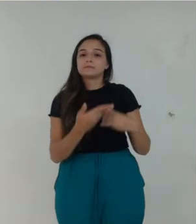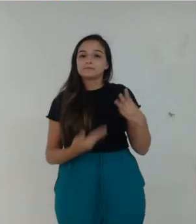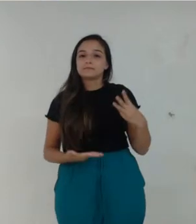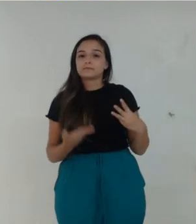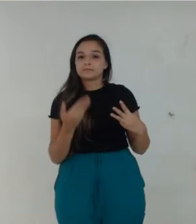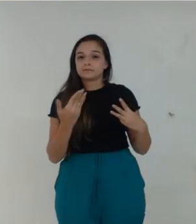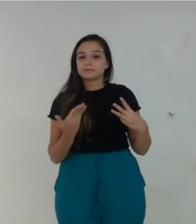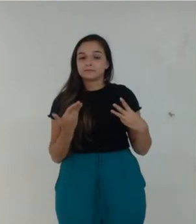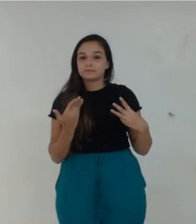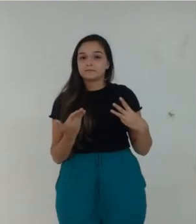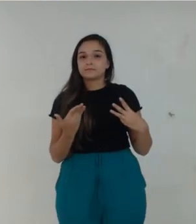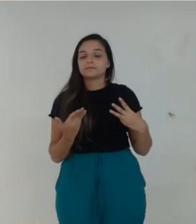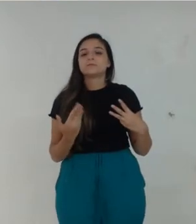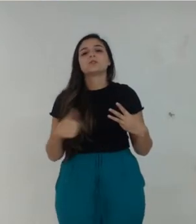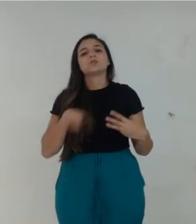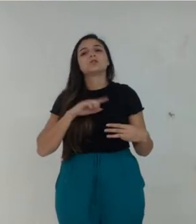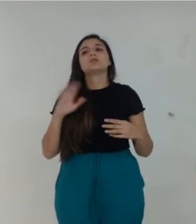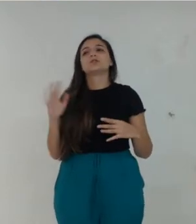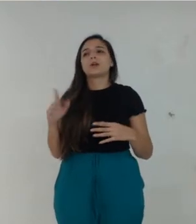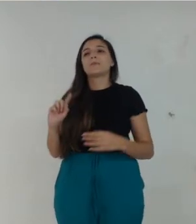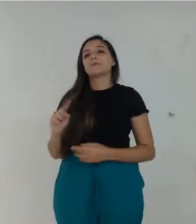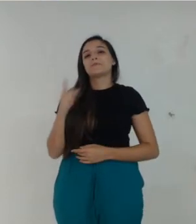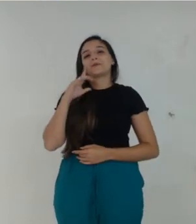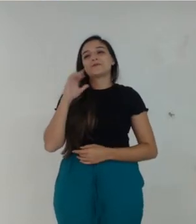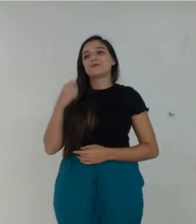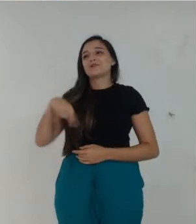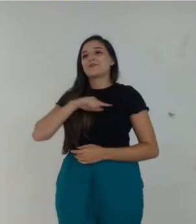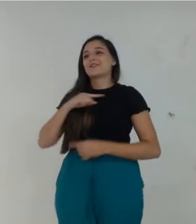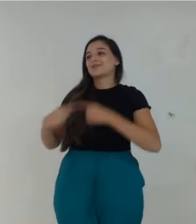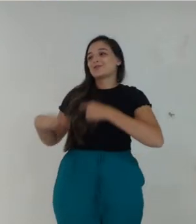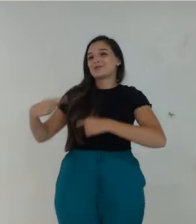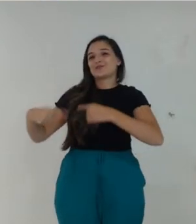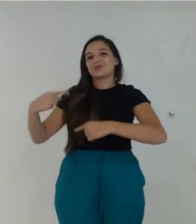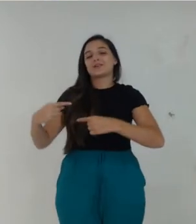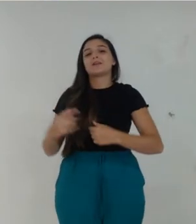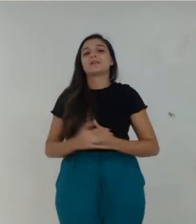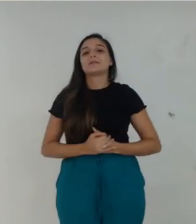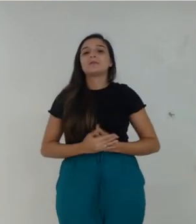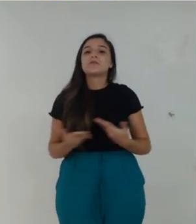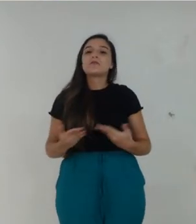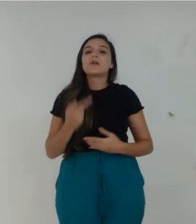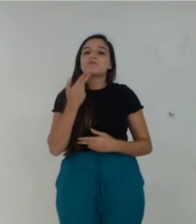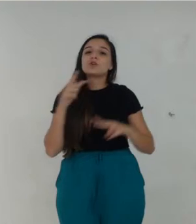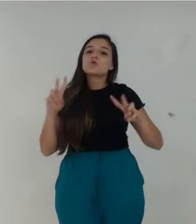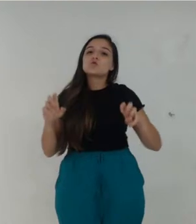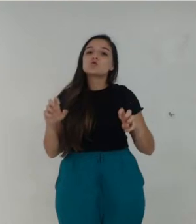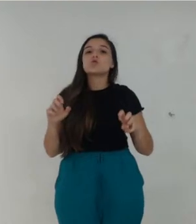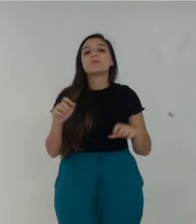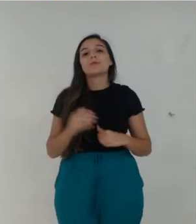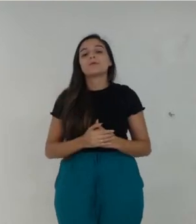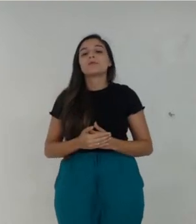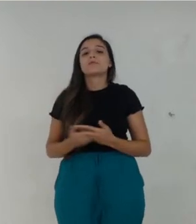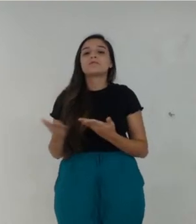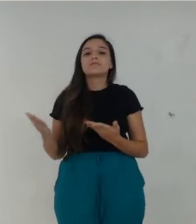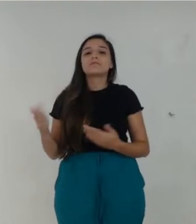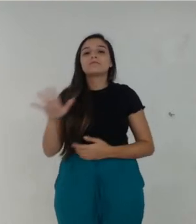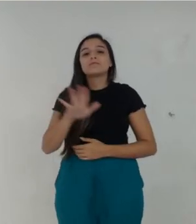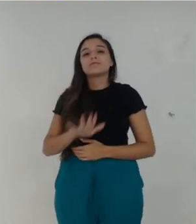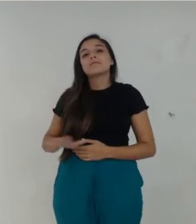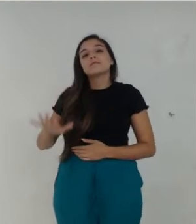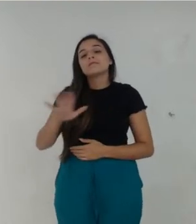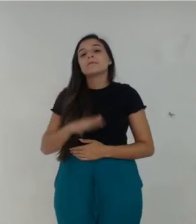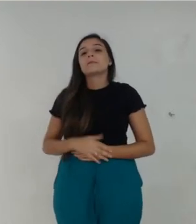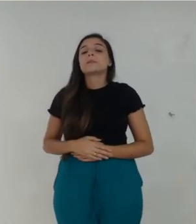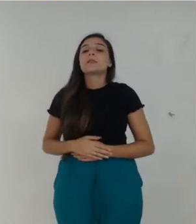gente já vem falando deles desde o primeiro dia do nosso evento, e aí nós vamos falar aí dos trabalhos publicados nesse programa